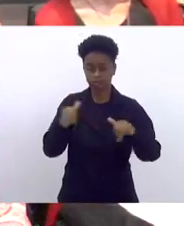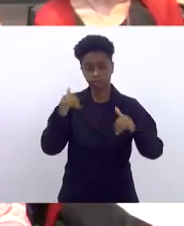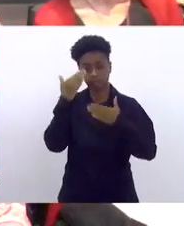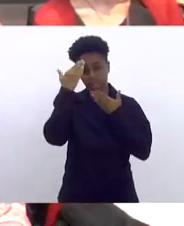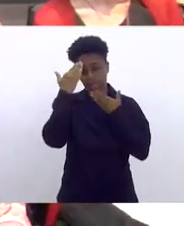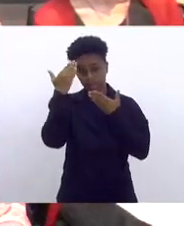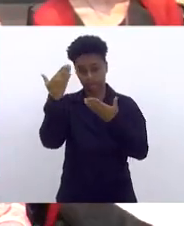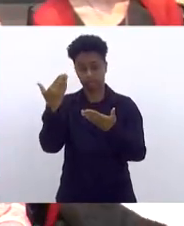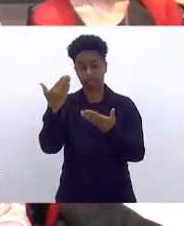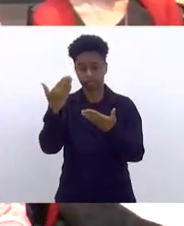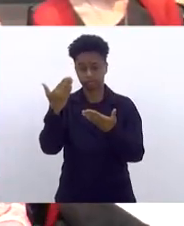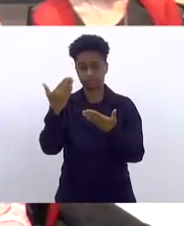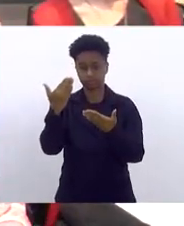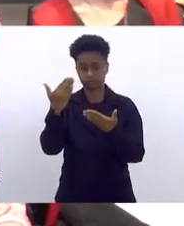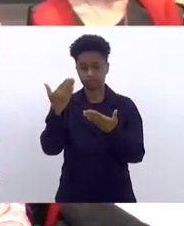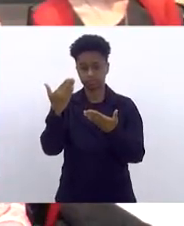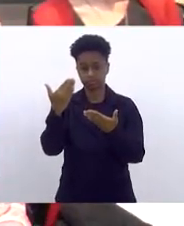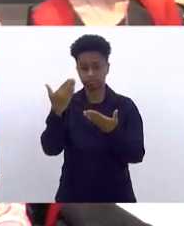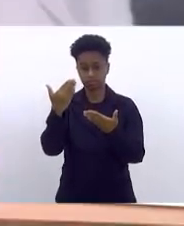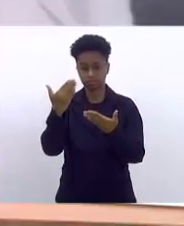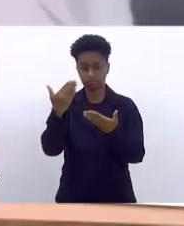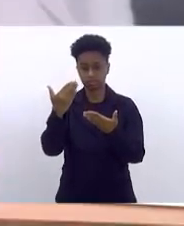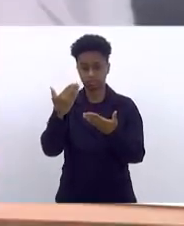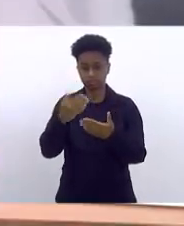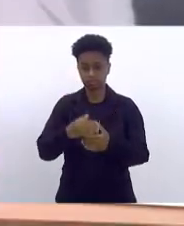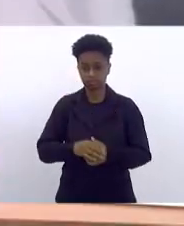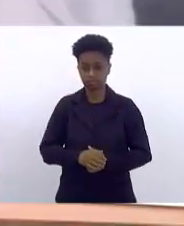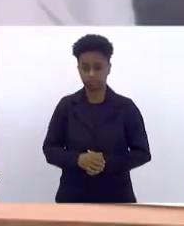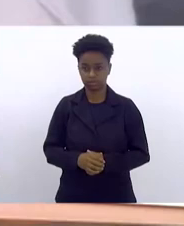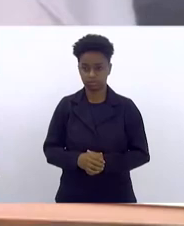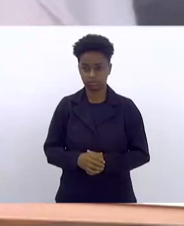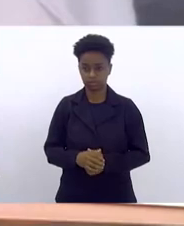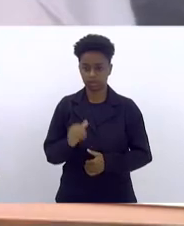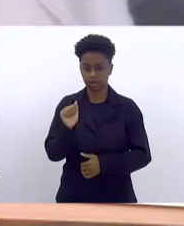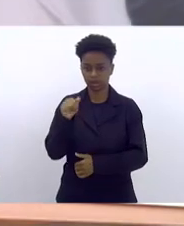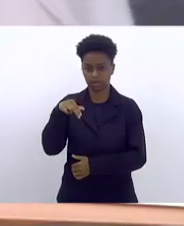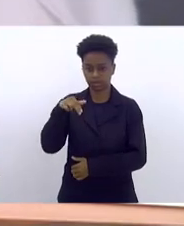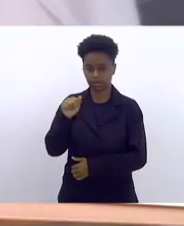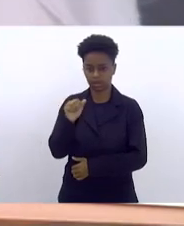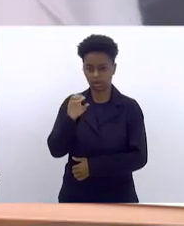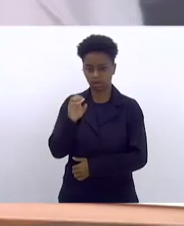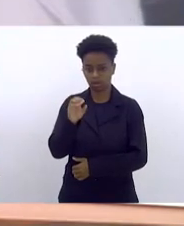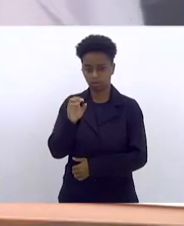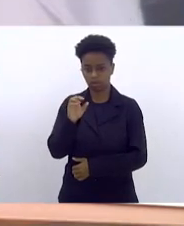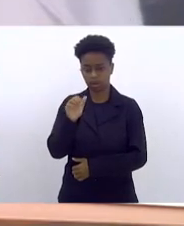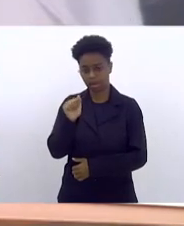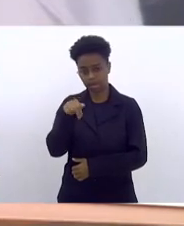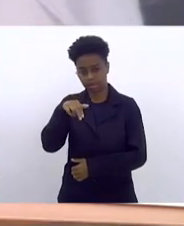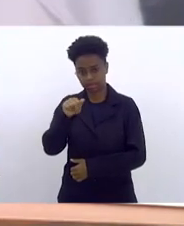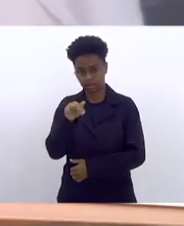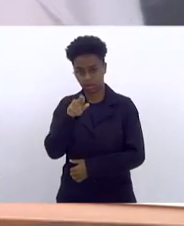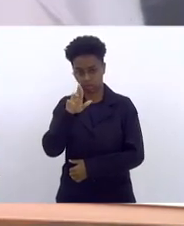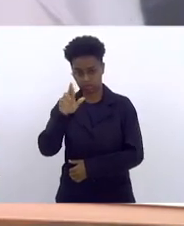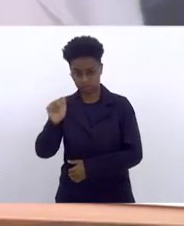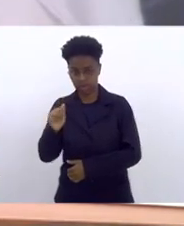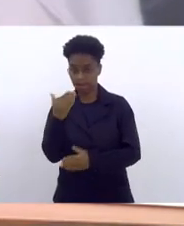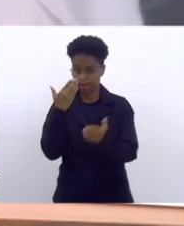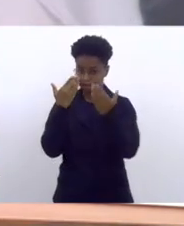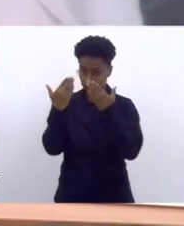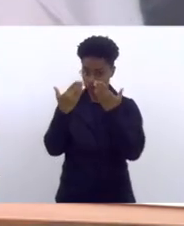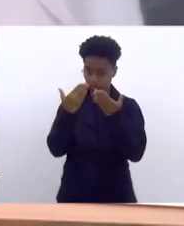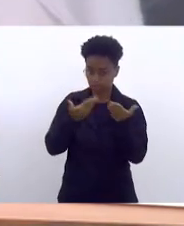a Naura dos Santos Americanos que é psicóloga da Sociedade de Mediação de Conflitos